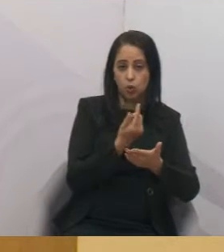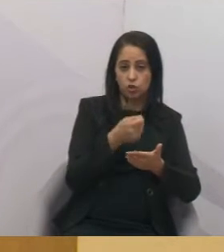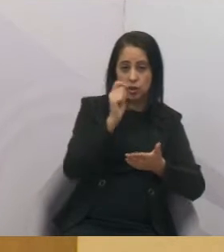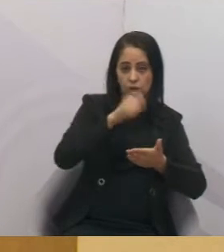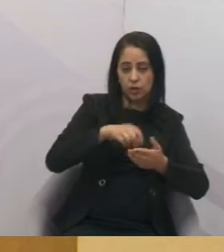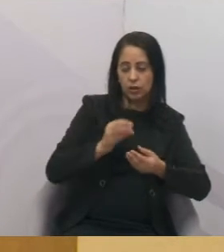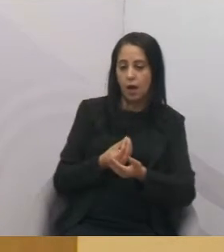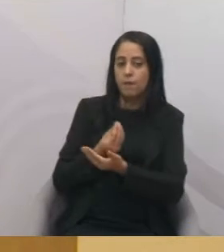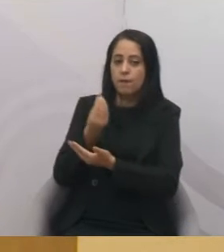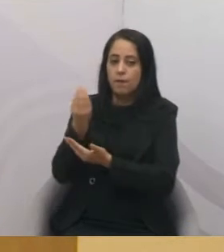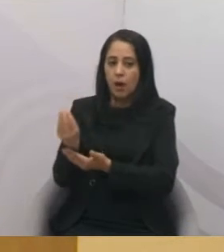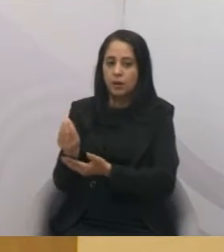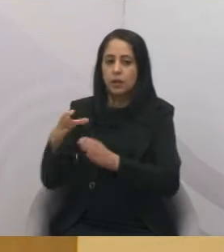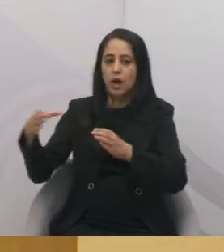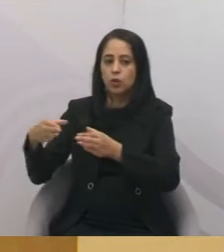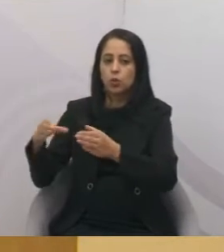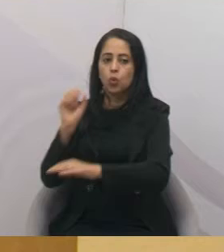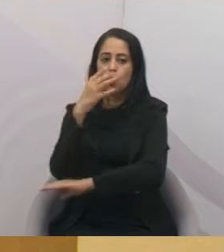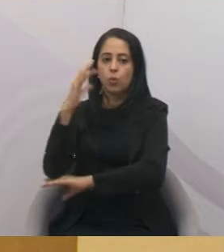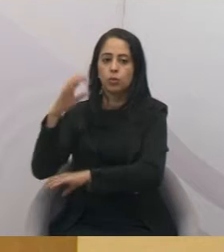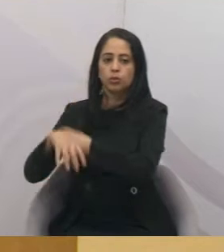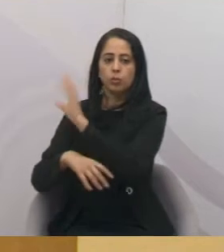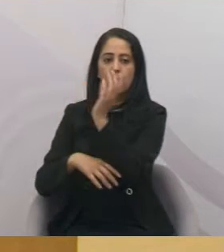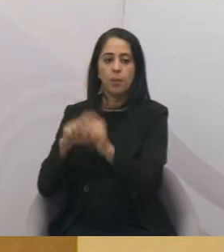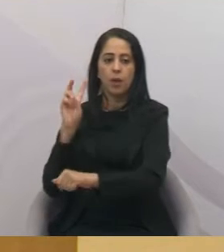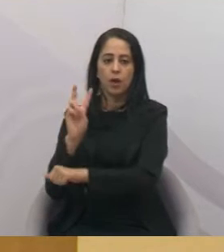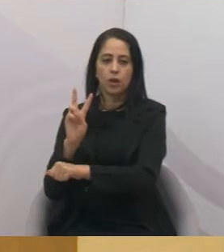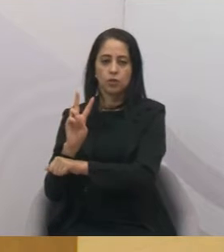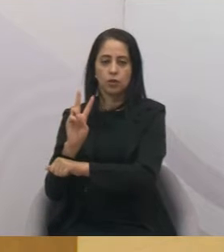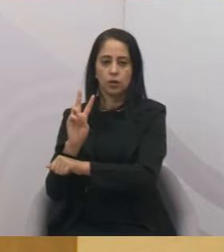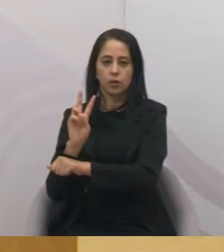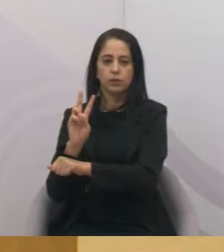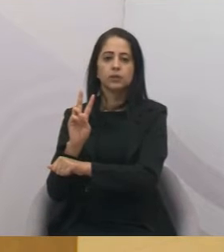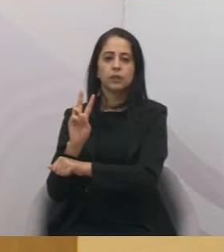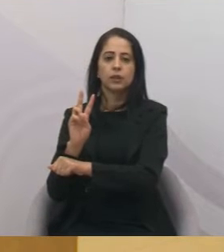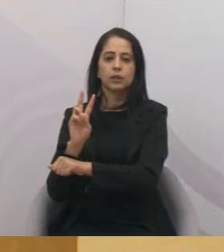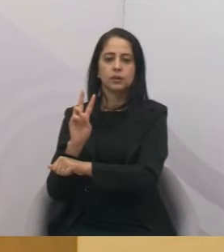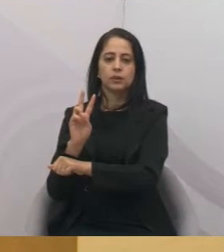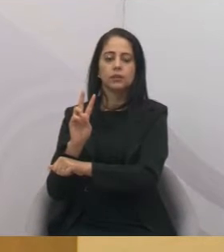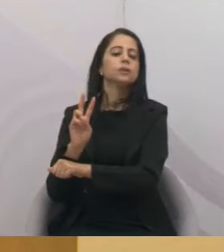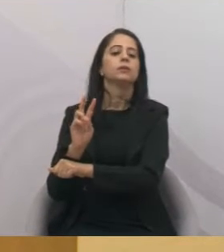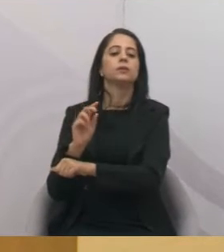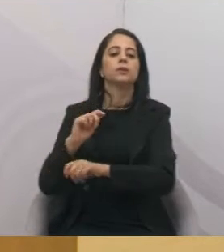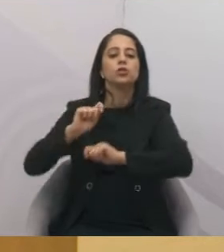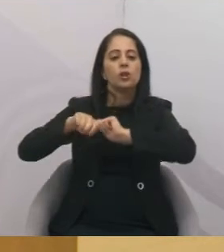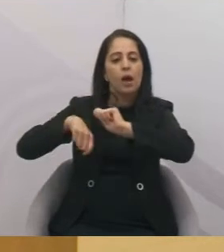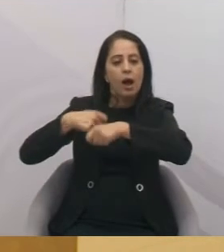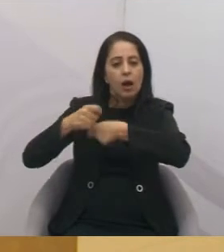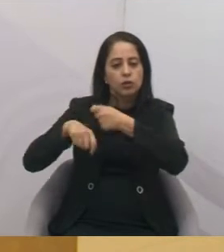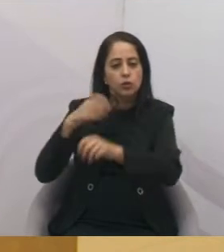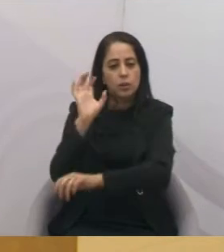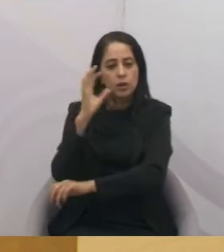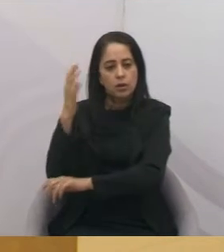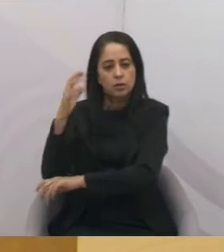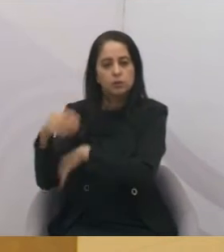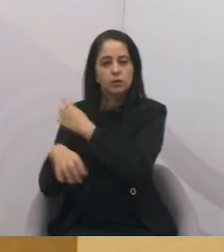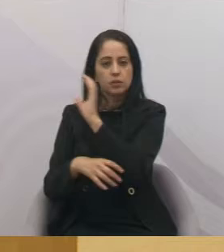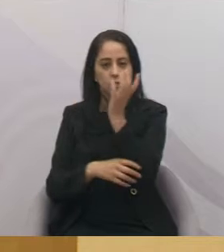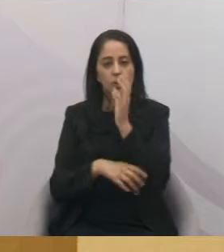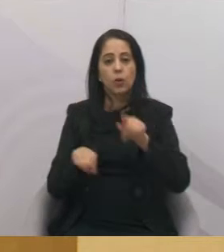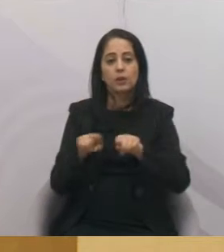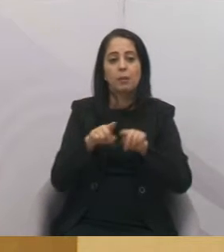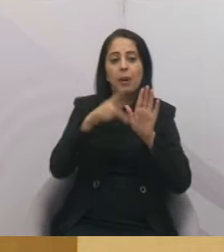Municipal do Meio Ambiente, que serão utilizados no desenvolvimento da implantação e manutenção das ações, programas e